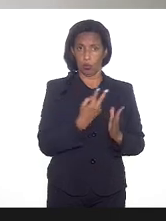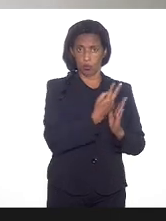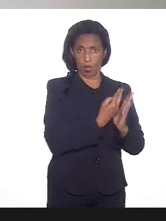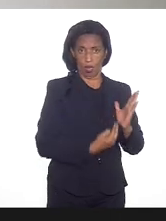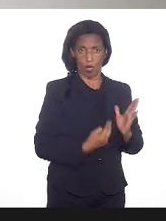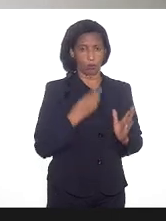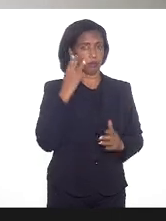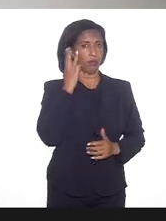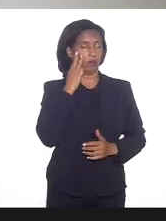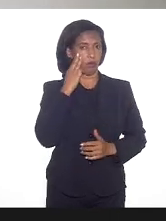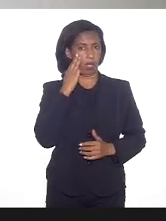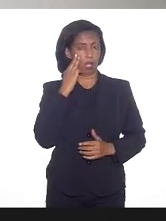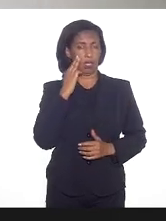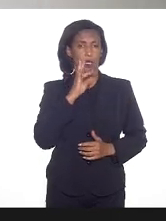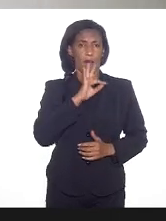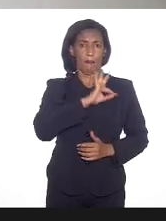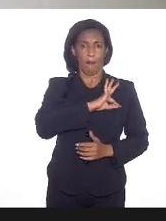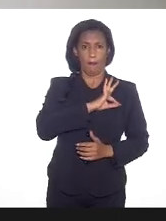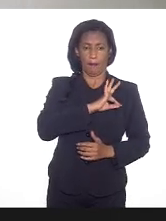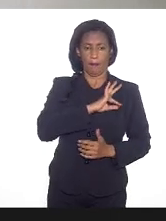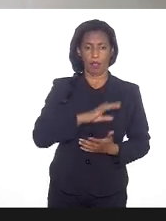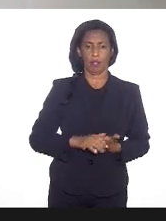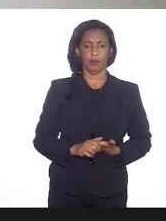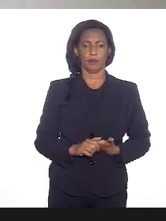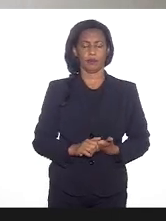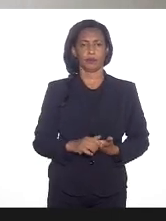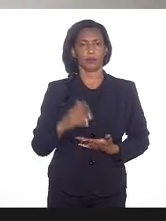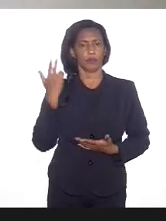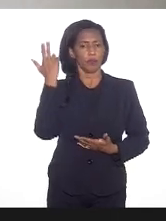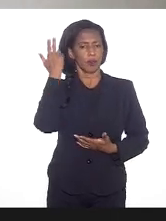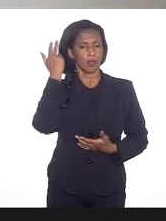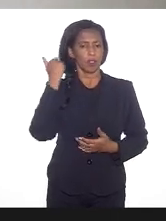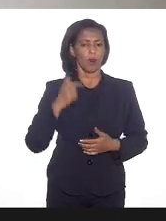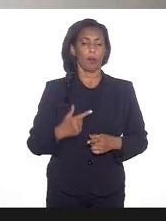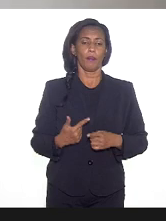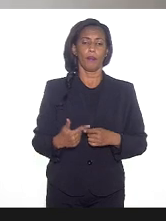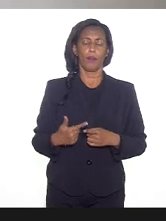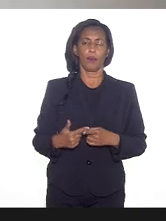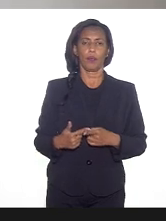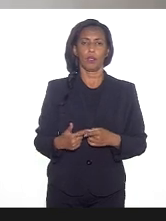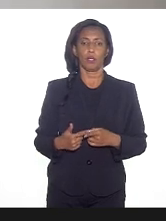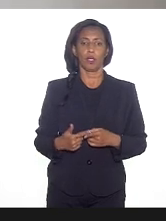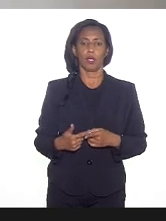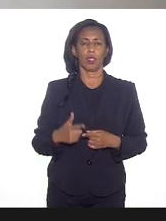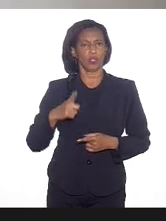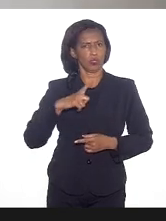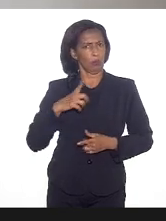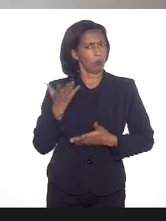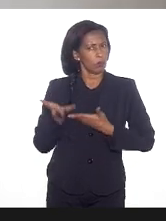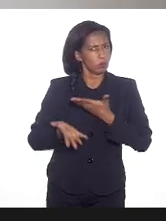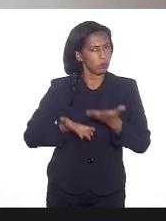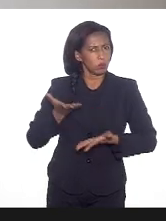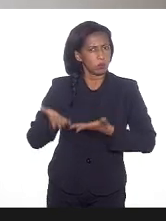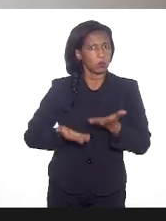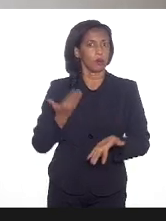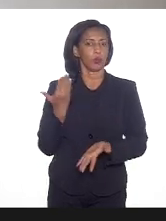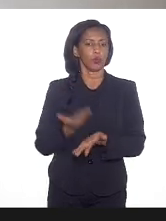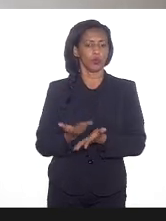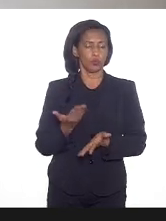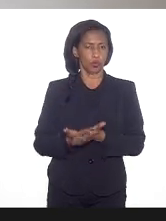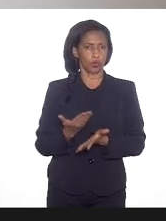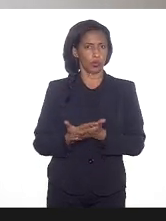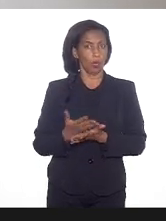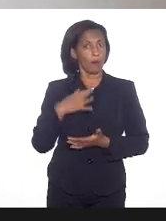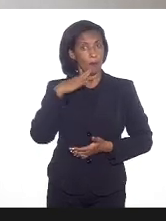Valdec, deputada Marta, deputado, né, Eliomar, porque houve muita dedicação e muito estudo, inclusive